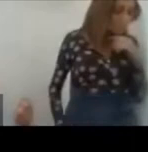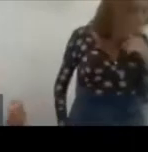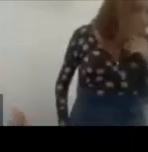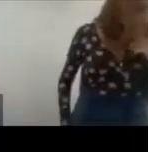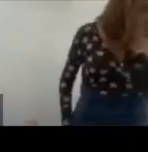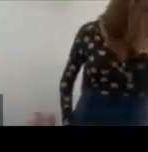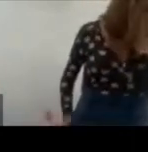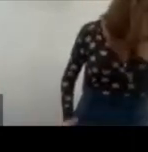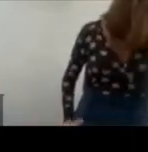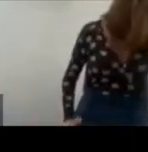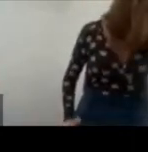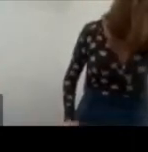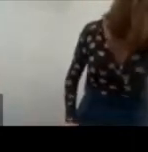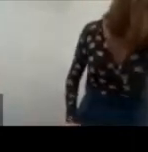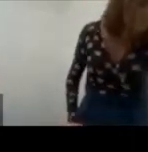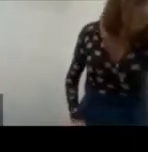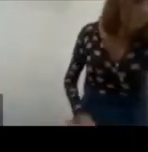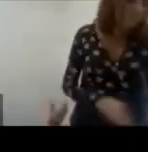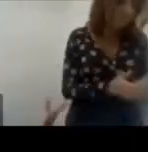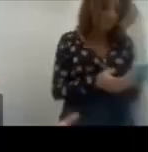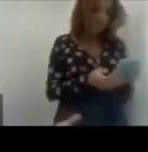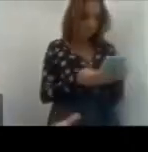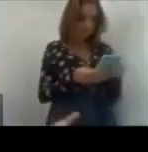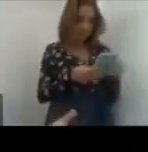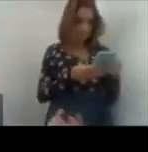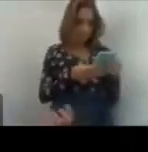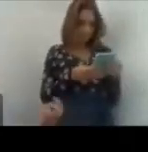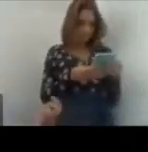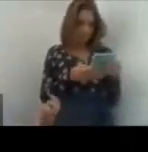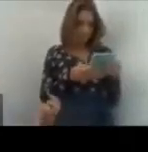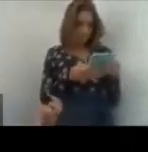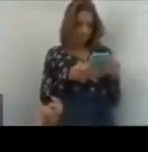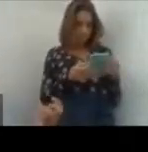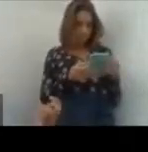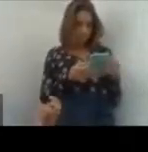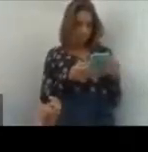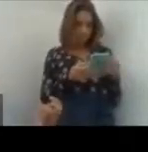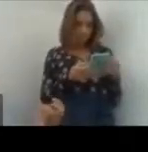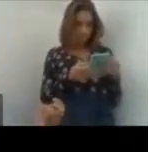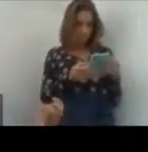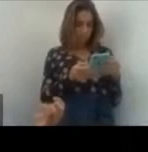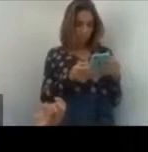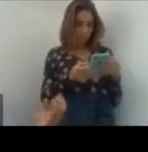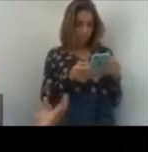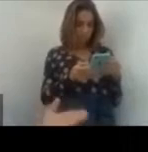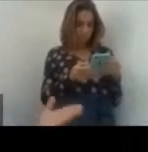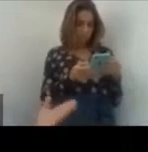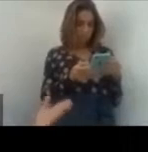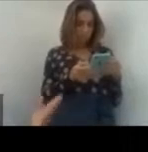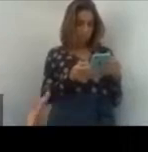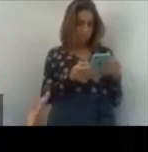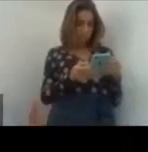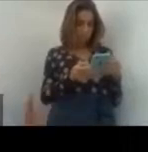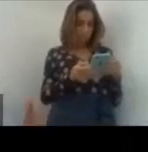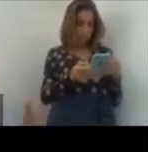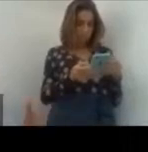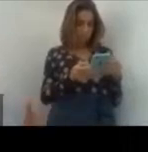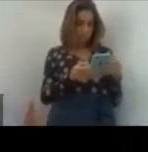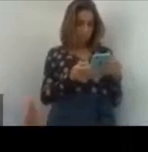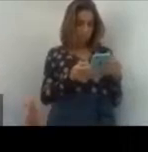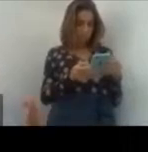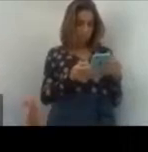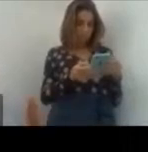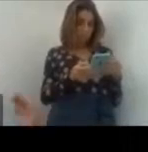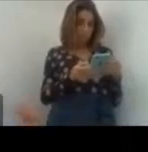da encondromatose, que é a doença de Ollier e de Maffucci, esses pacientes vão ter lesões benignas